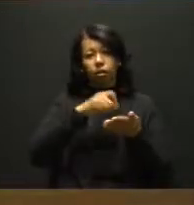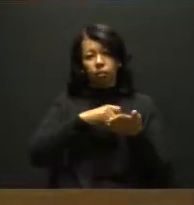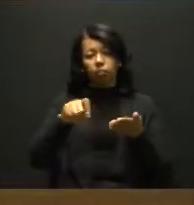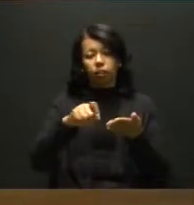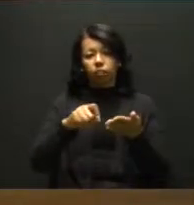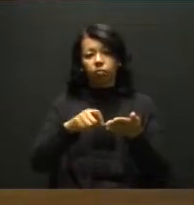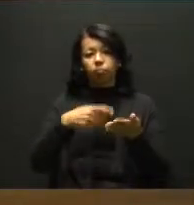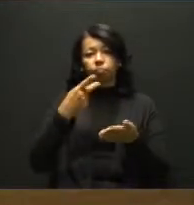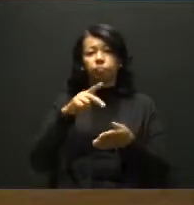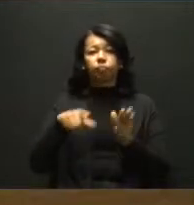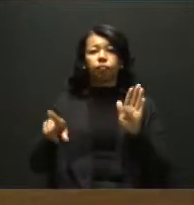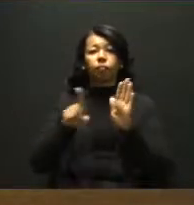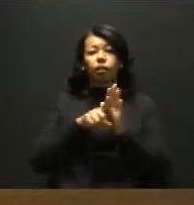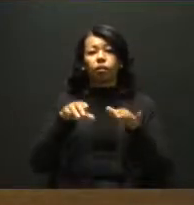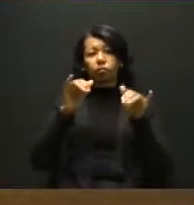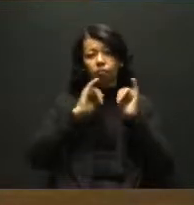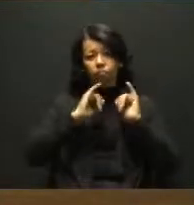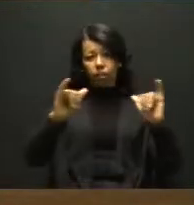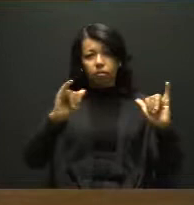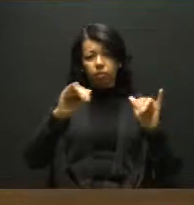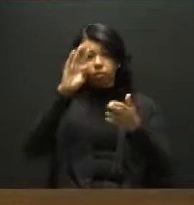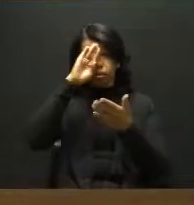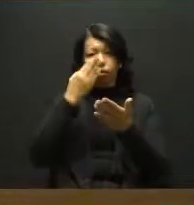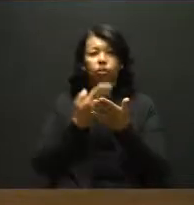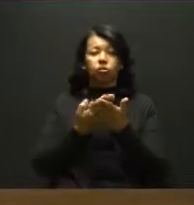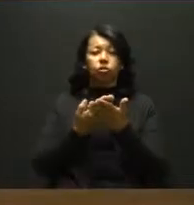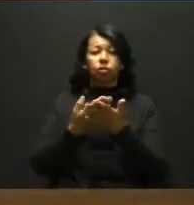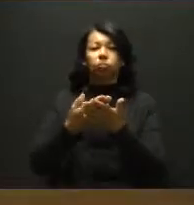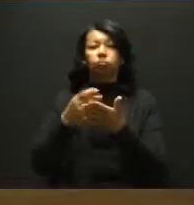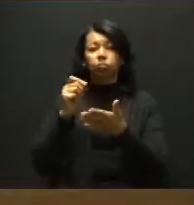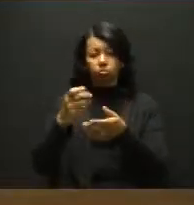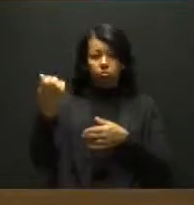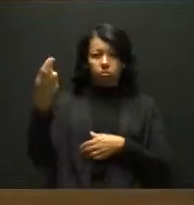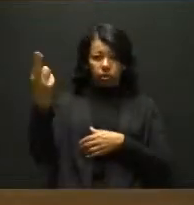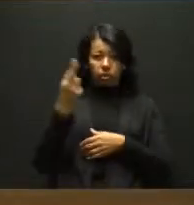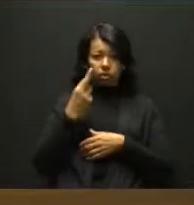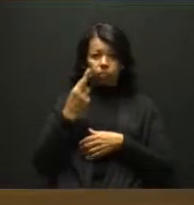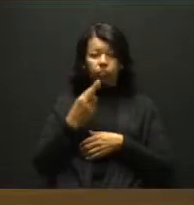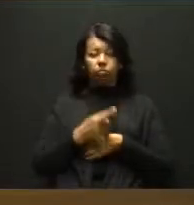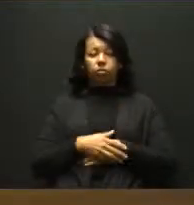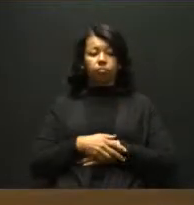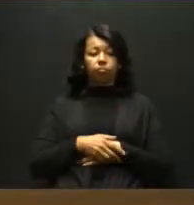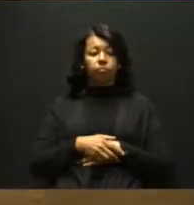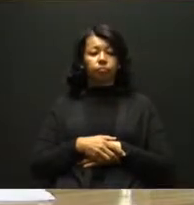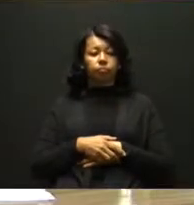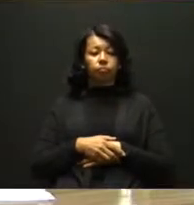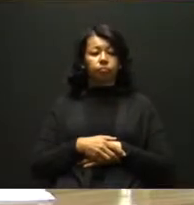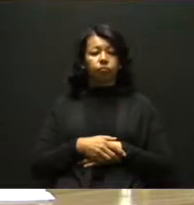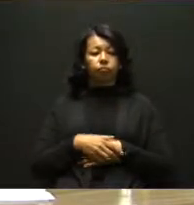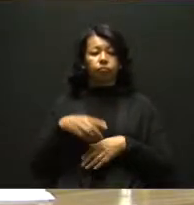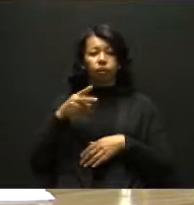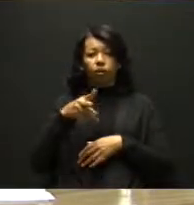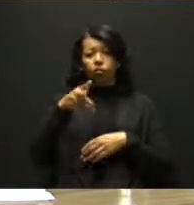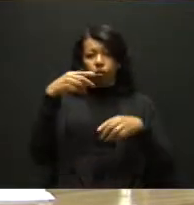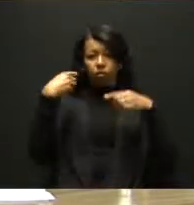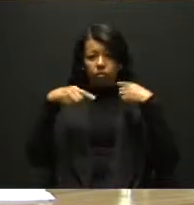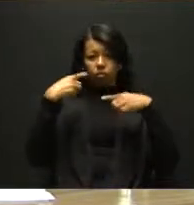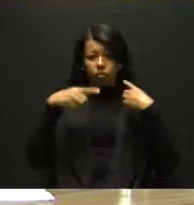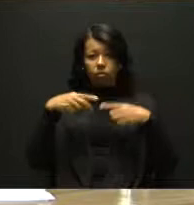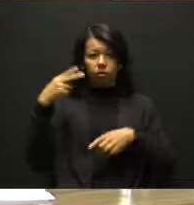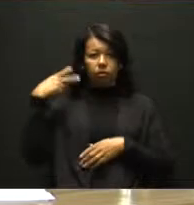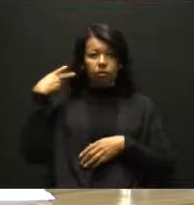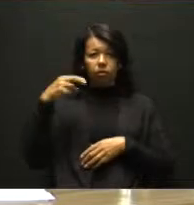lei da transparência da informação acredito que a municipalidade nos responda isso é só se o presidente continuar a discussão da palavra do evangelho